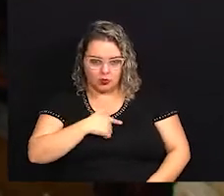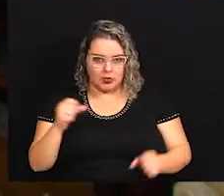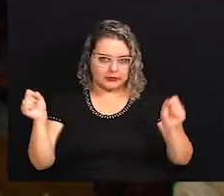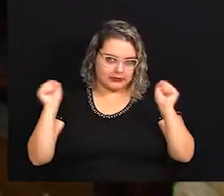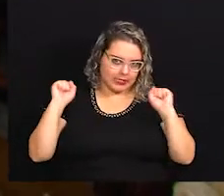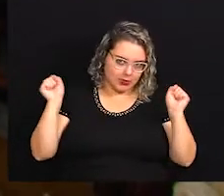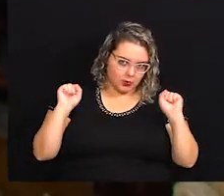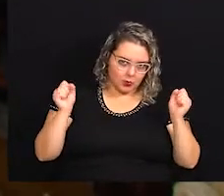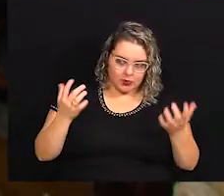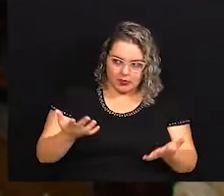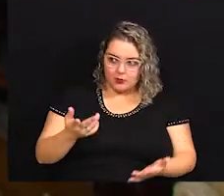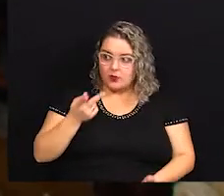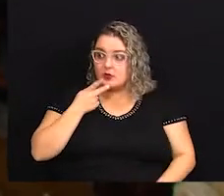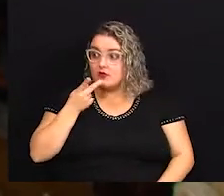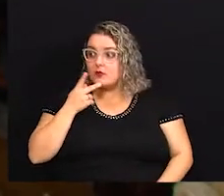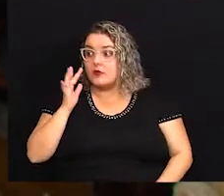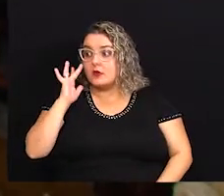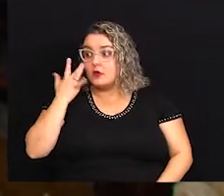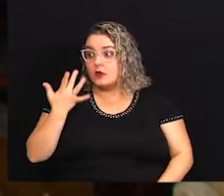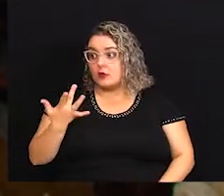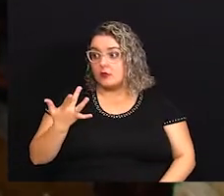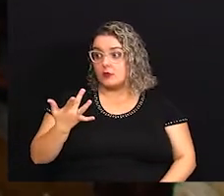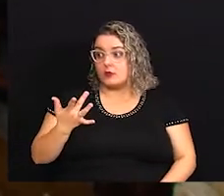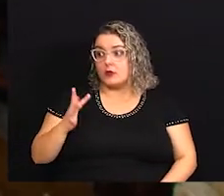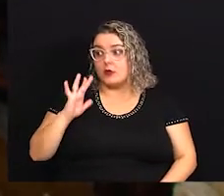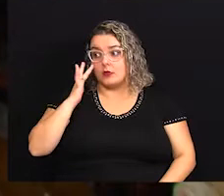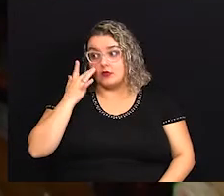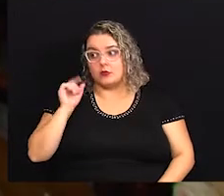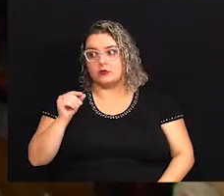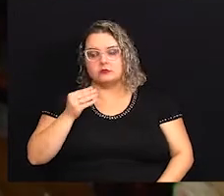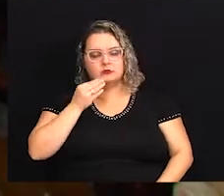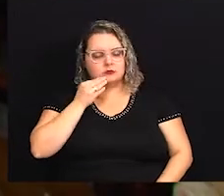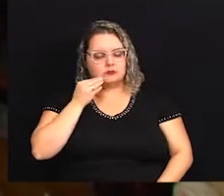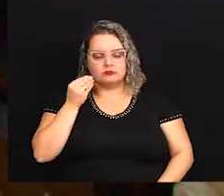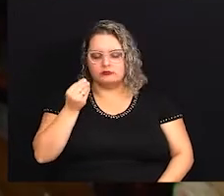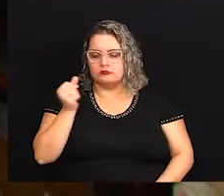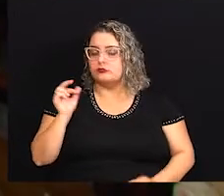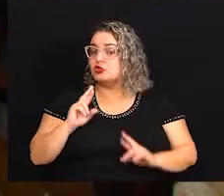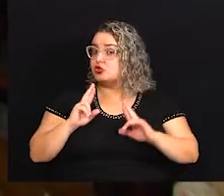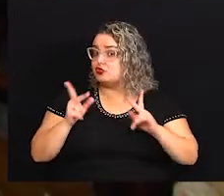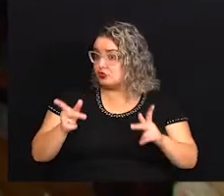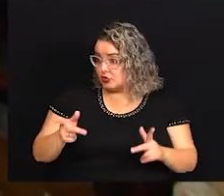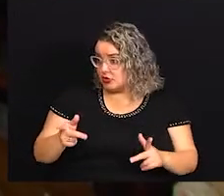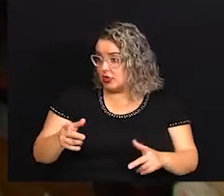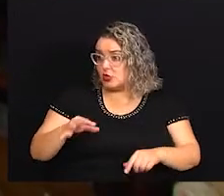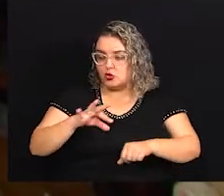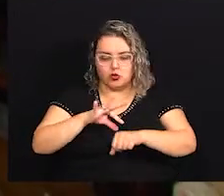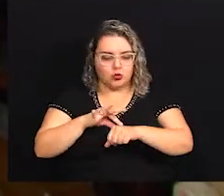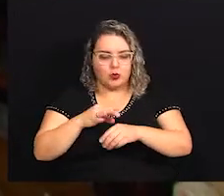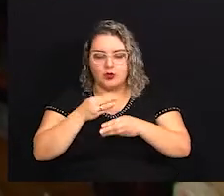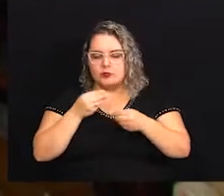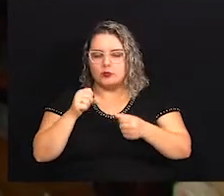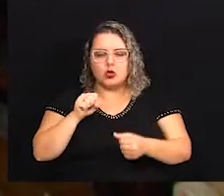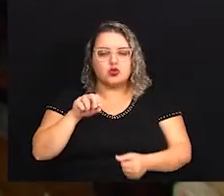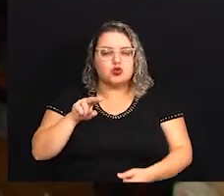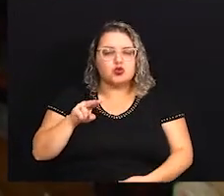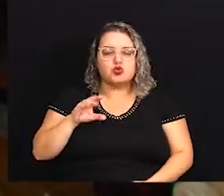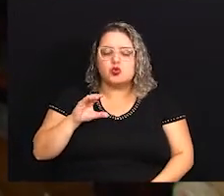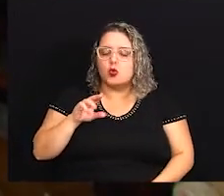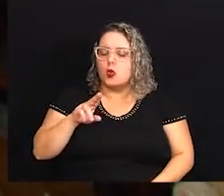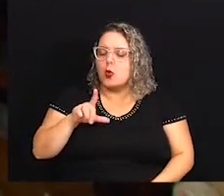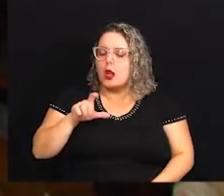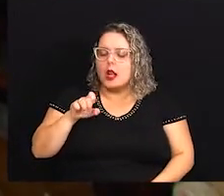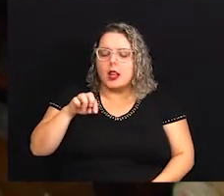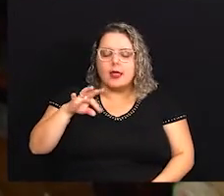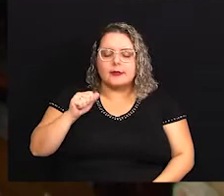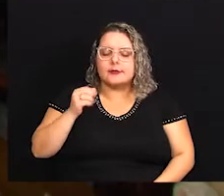Nós, né, adoramos. E vou falar o que eu achei. Achei o seguinte, tempero diferente, a carne